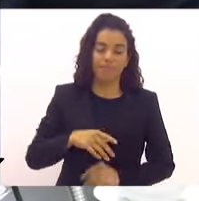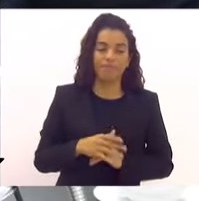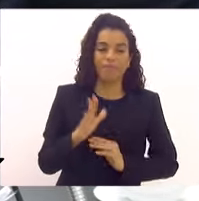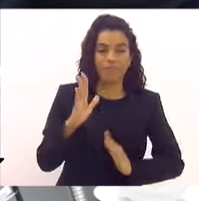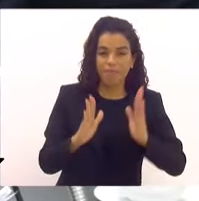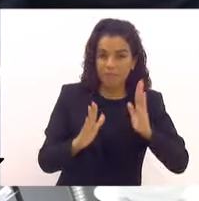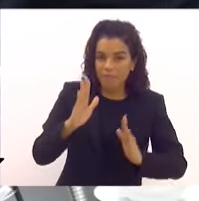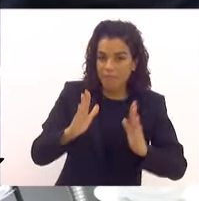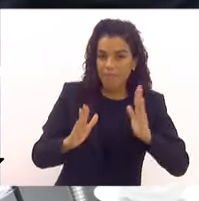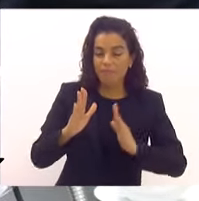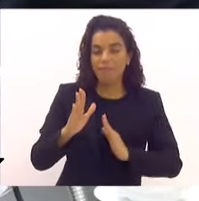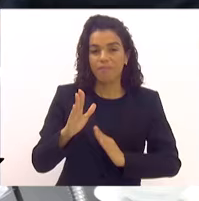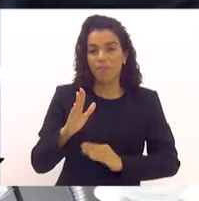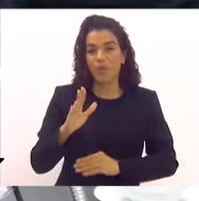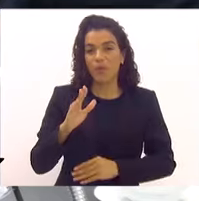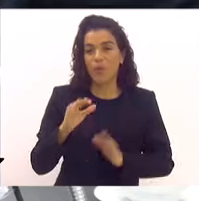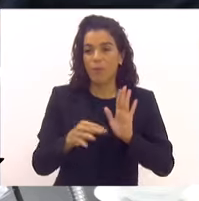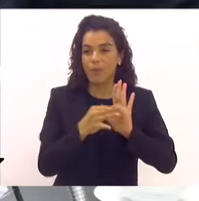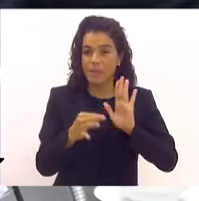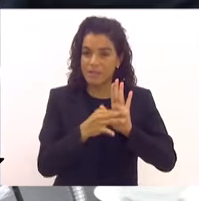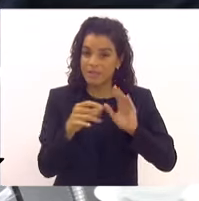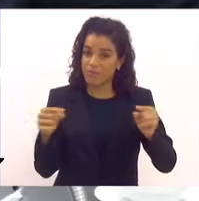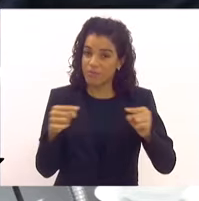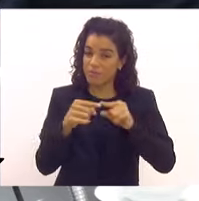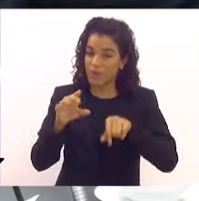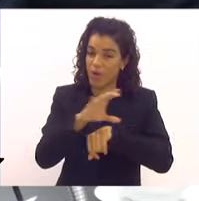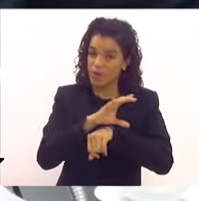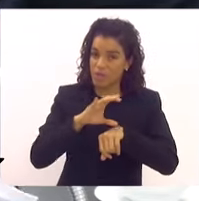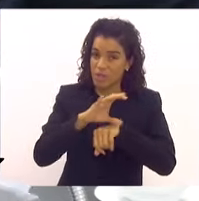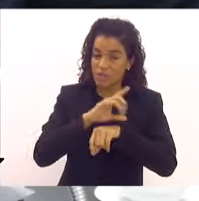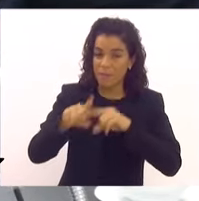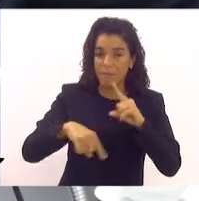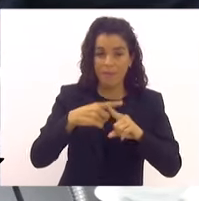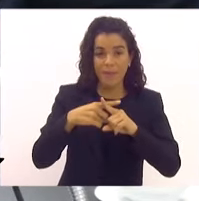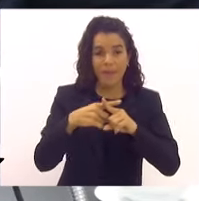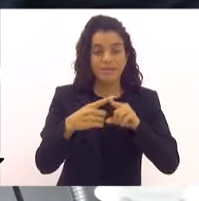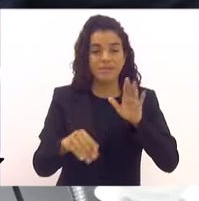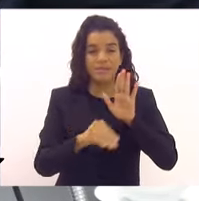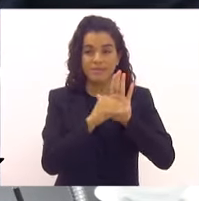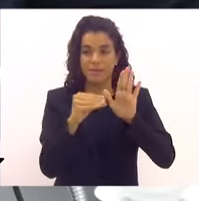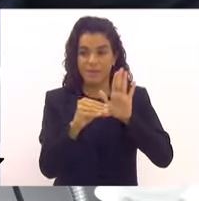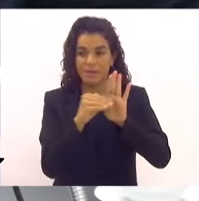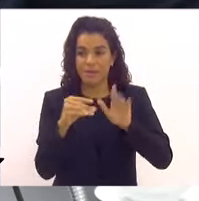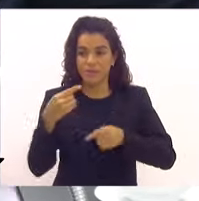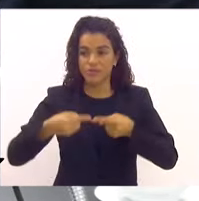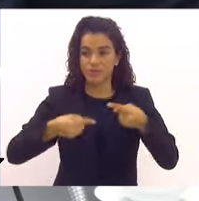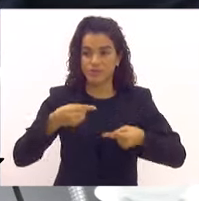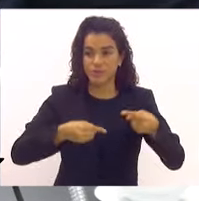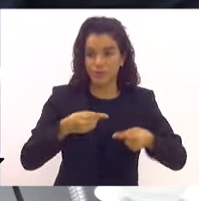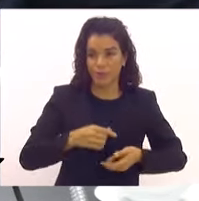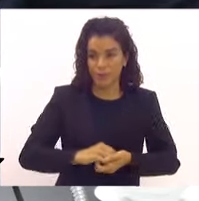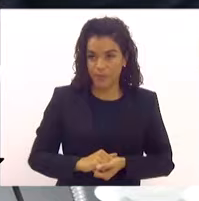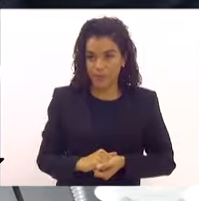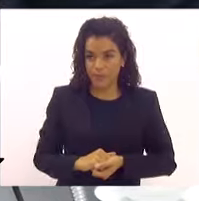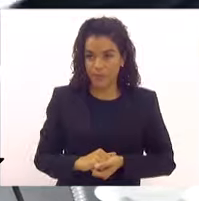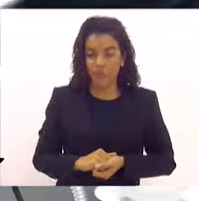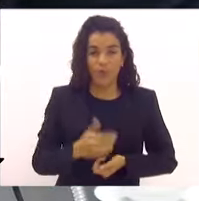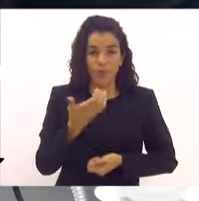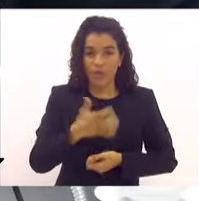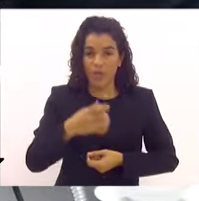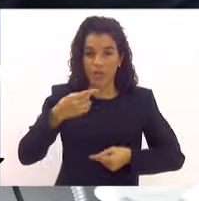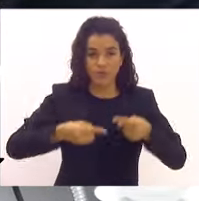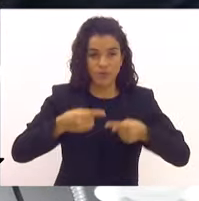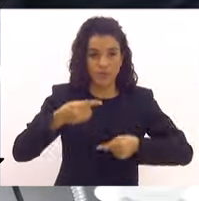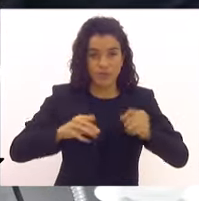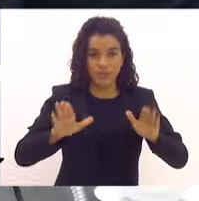do deputado Filipinho Raves foi pela constitucionalidade com emendas. Em discussão. Não havendo quem queira